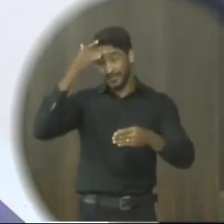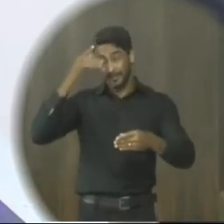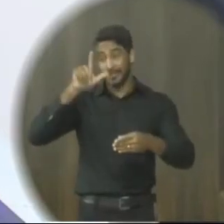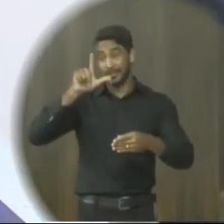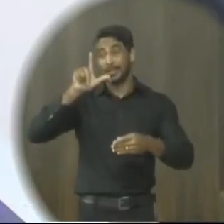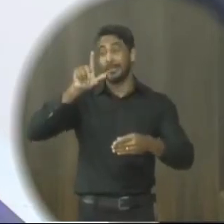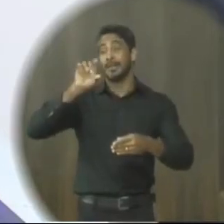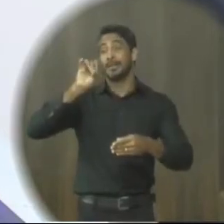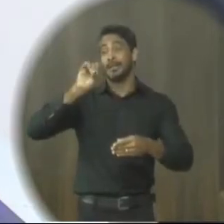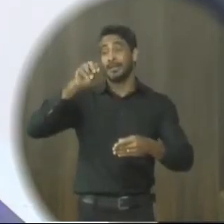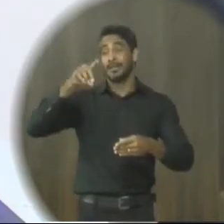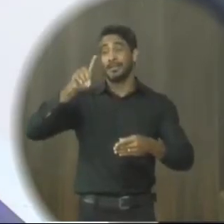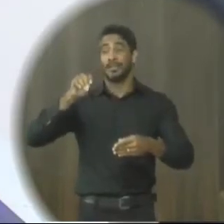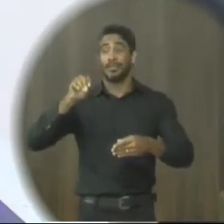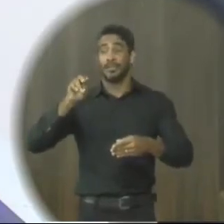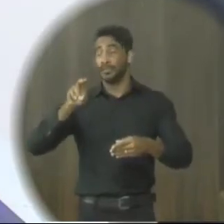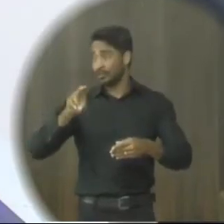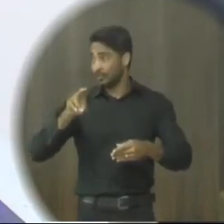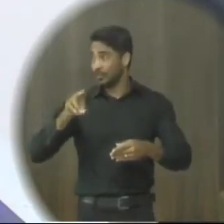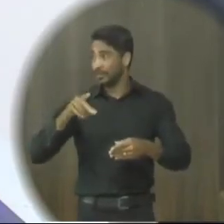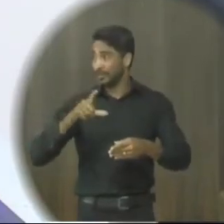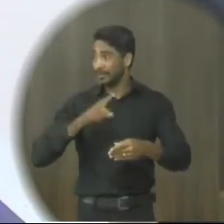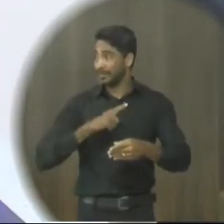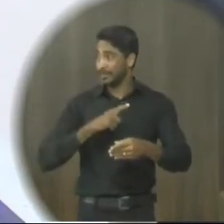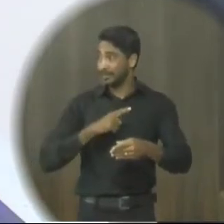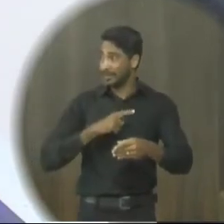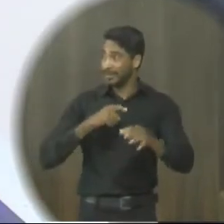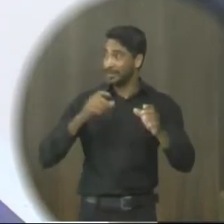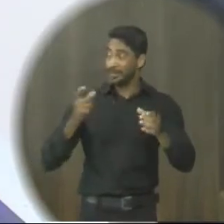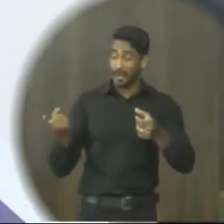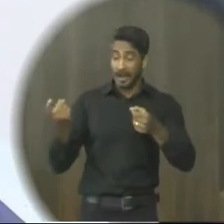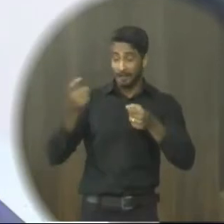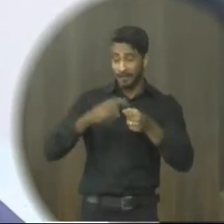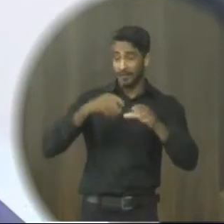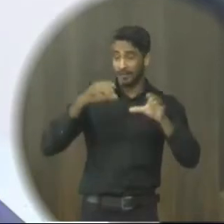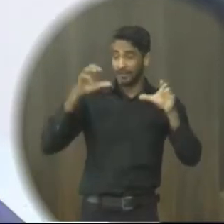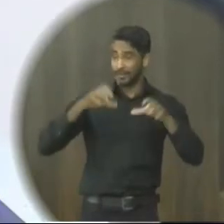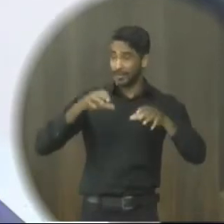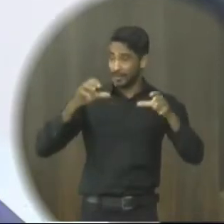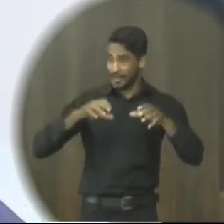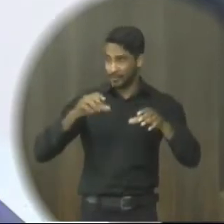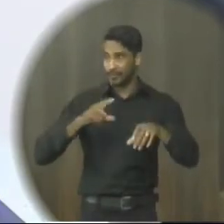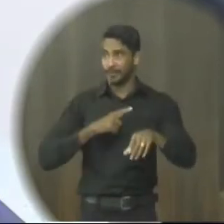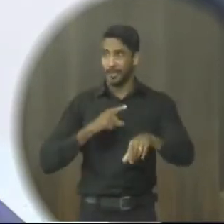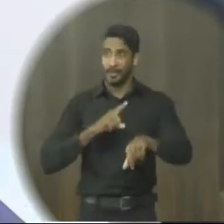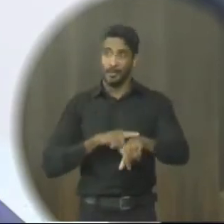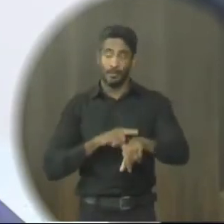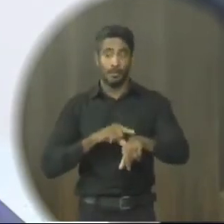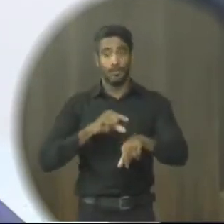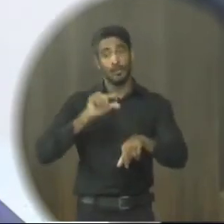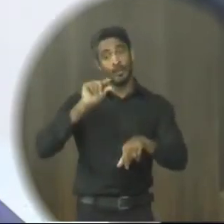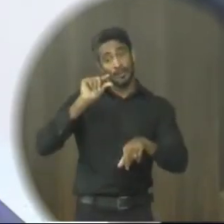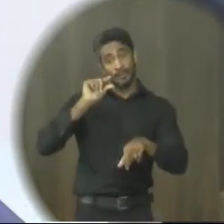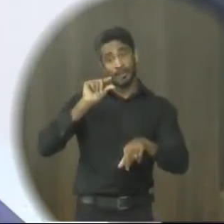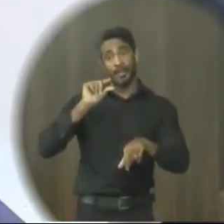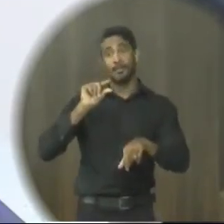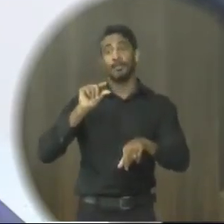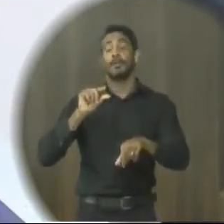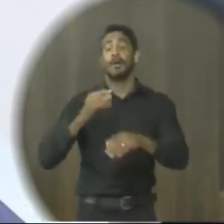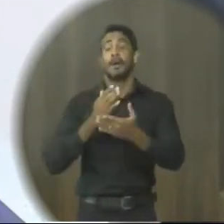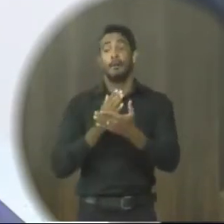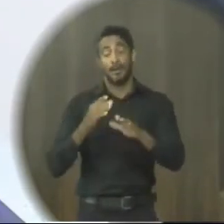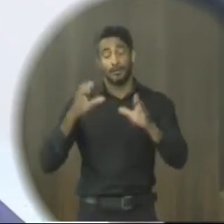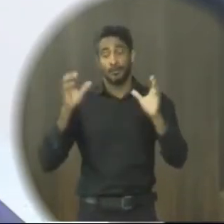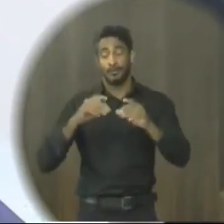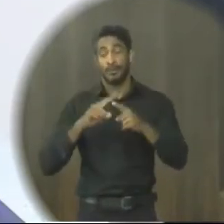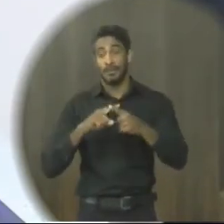também aquele receio, né, do retorno das chuvas, apesar que tem pouco tempo, né, que parou de chover, mas já fica receosa